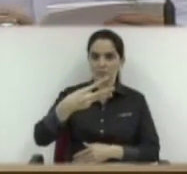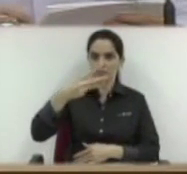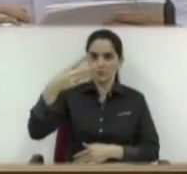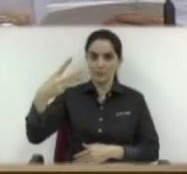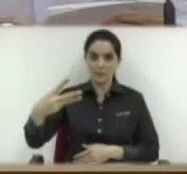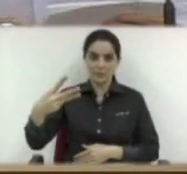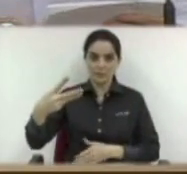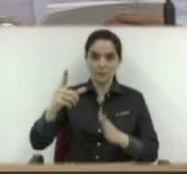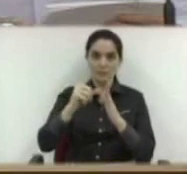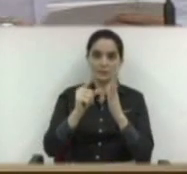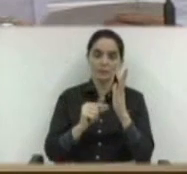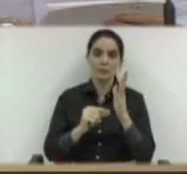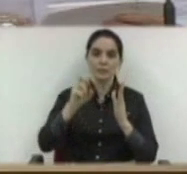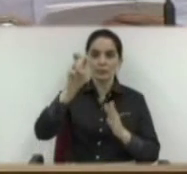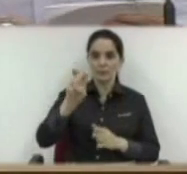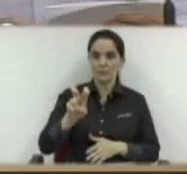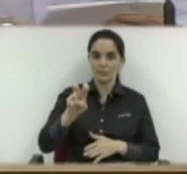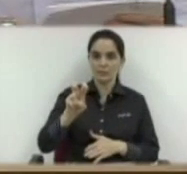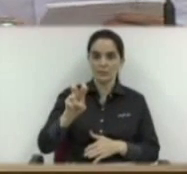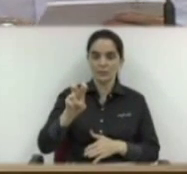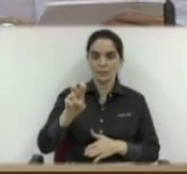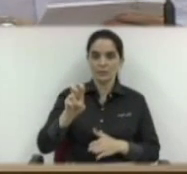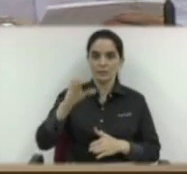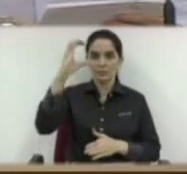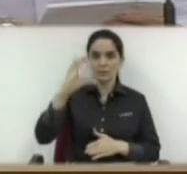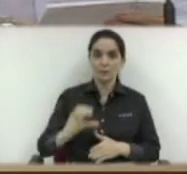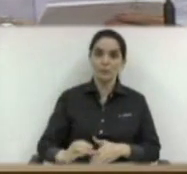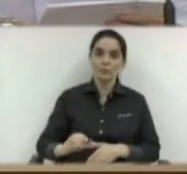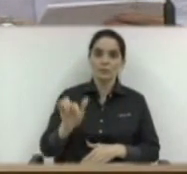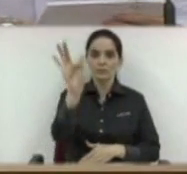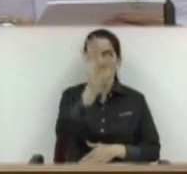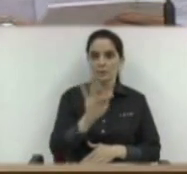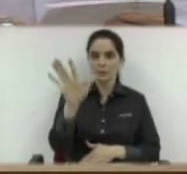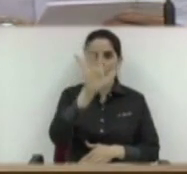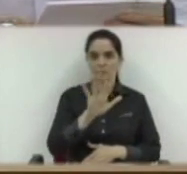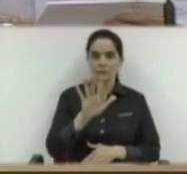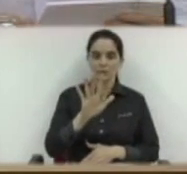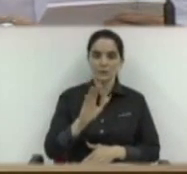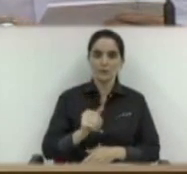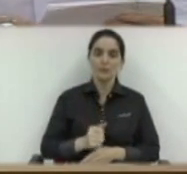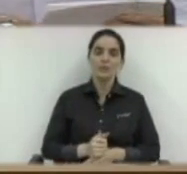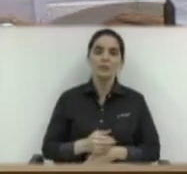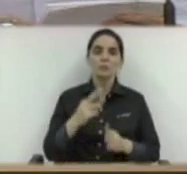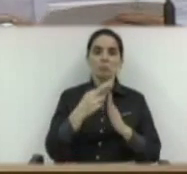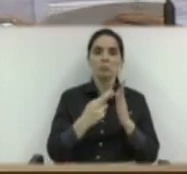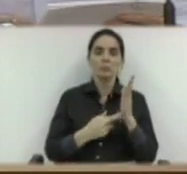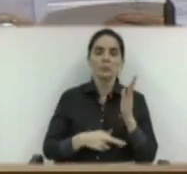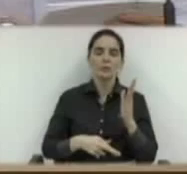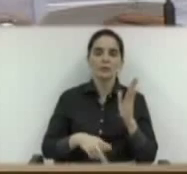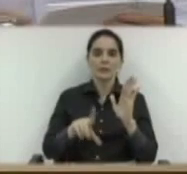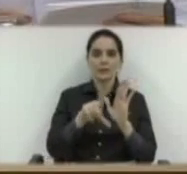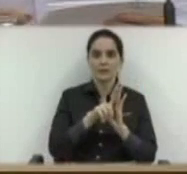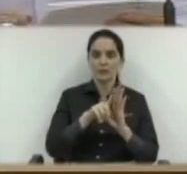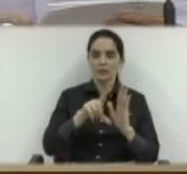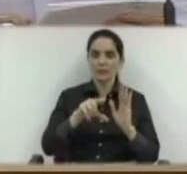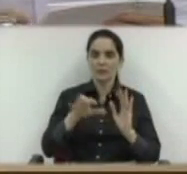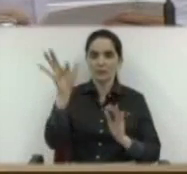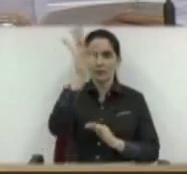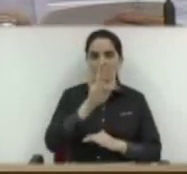33º do artigo 5º da Constituição Federal, conforme normas gerais emanadas da Lei Federal número